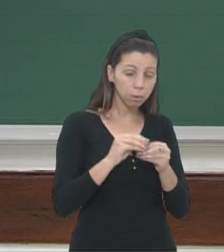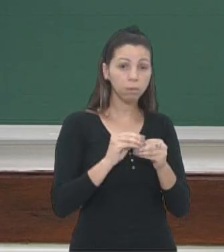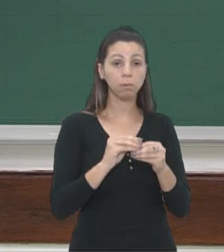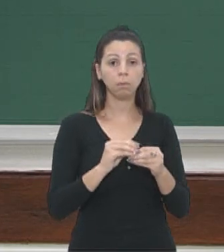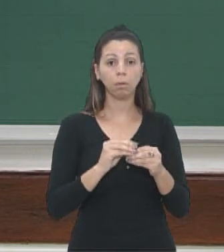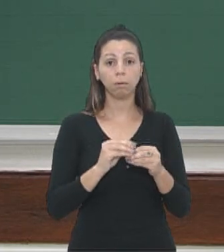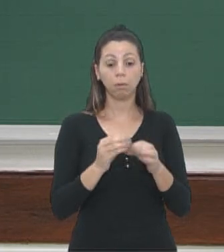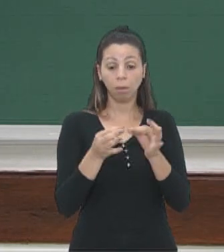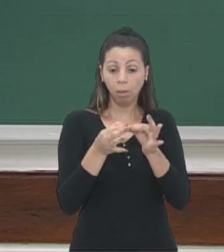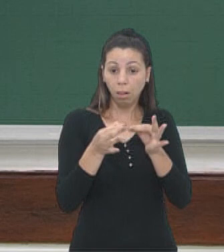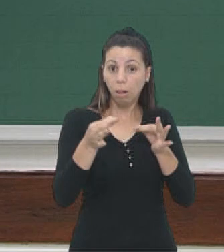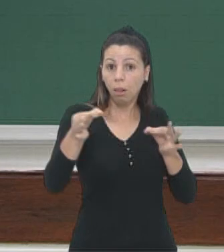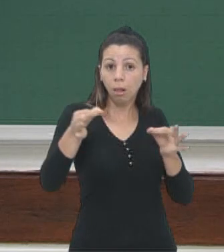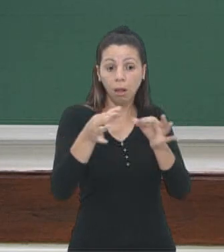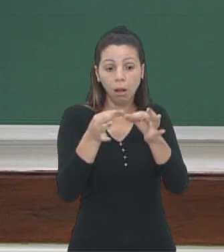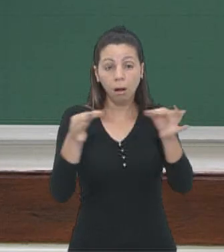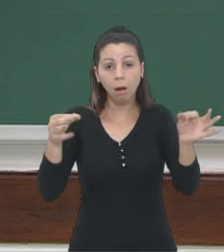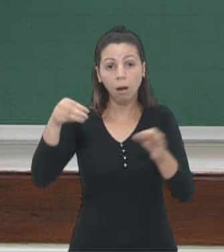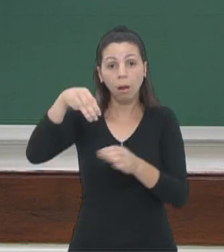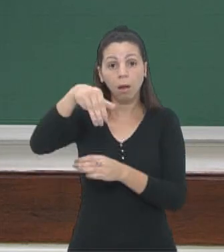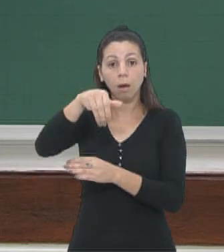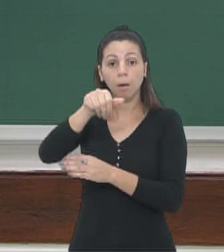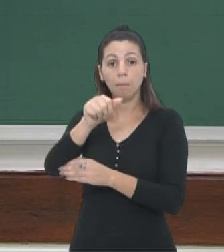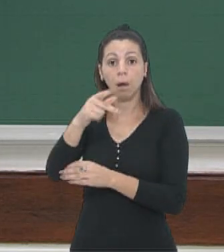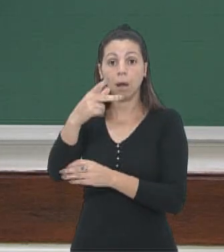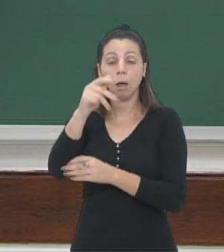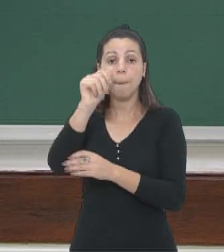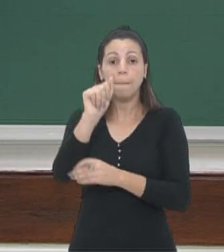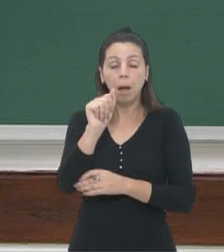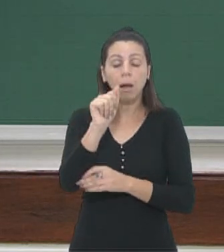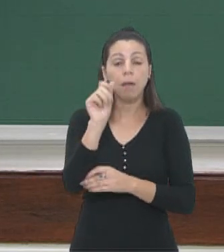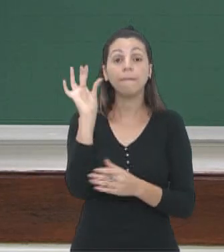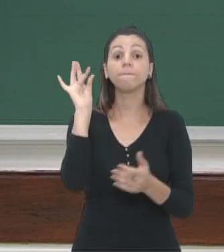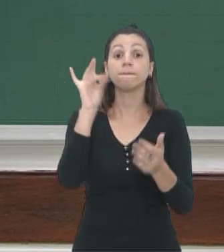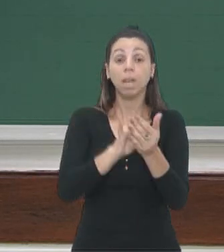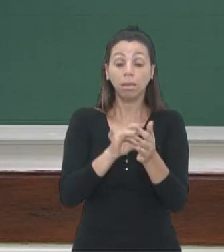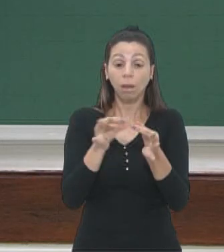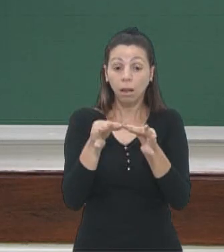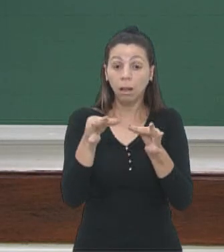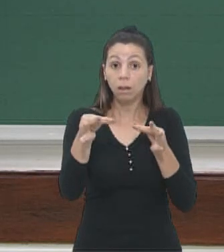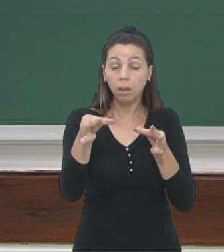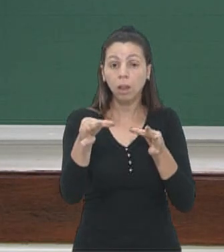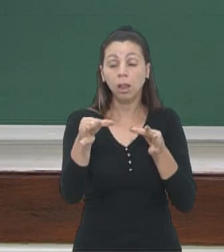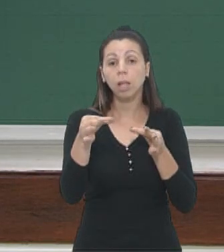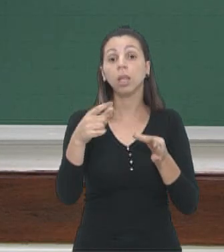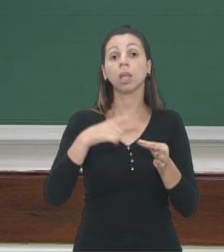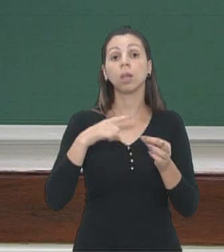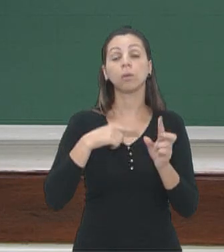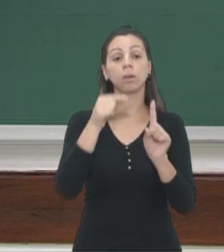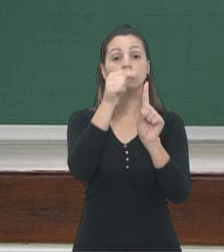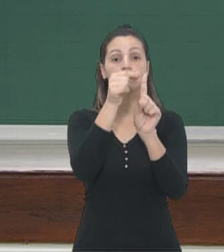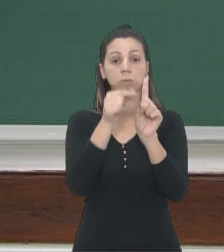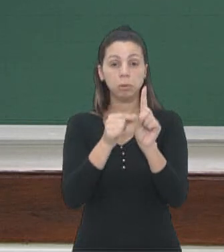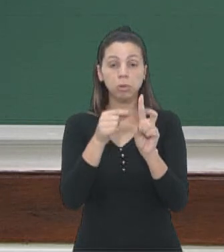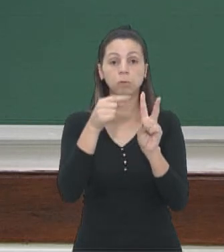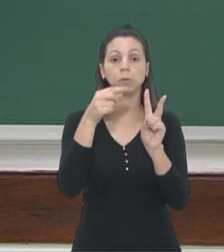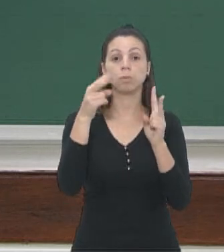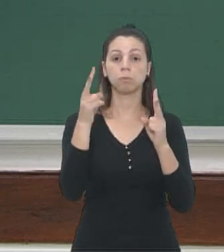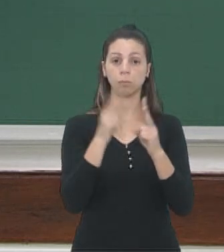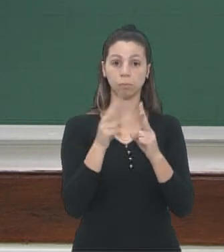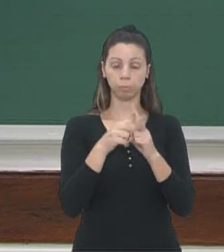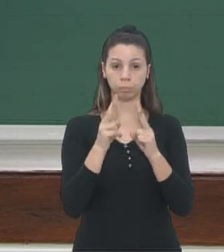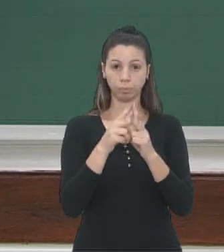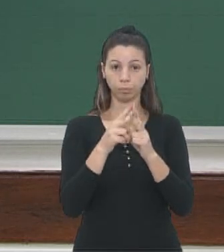determinada distância no mapa irá valer na realidade. E aí nós temos dois tipos de escalas cartográficas, que são as